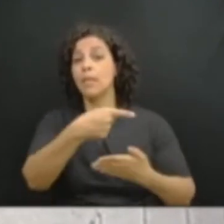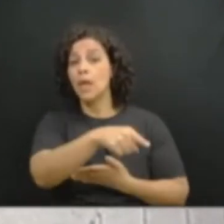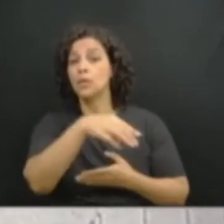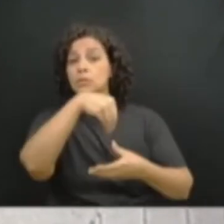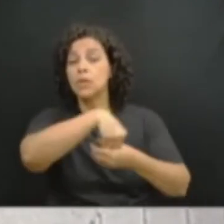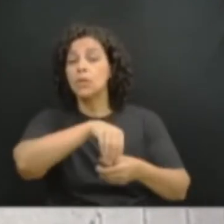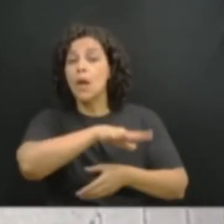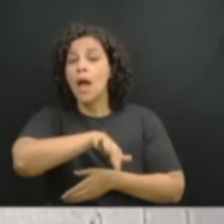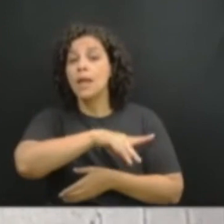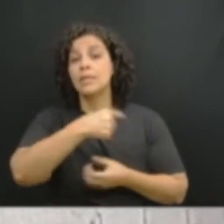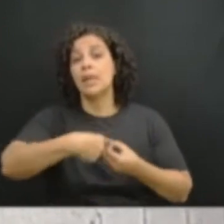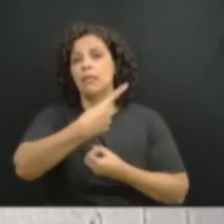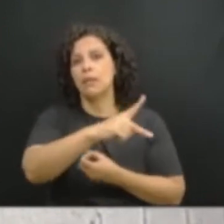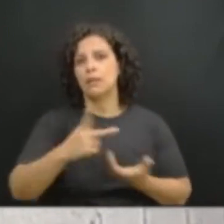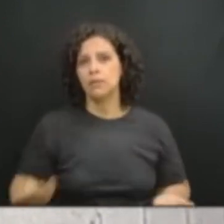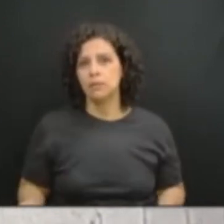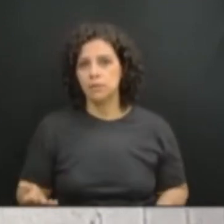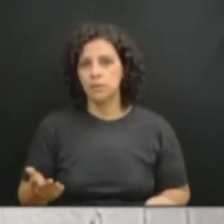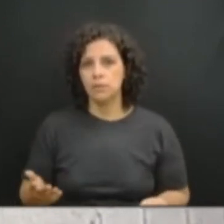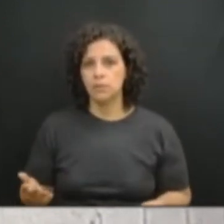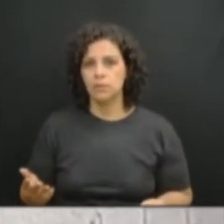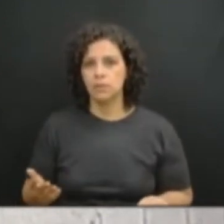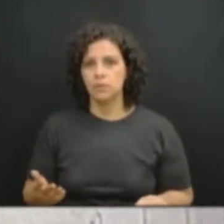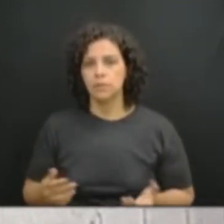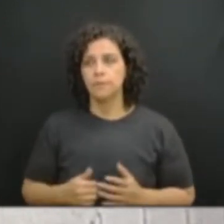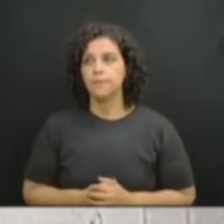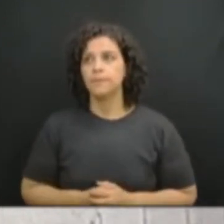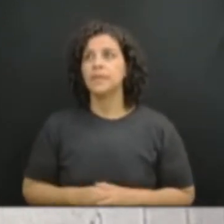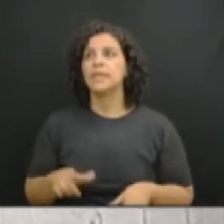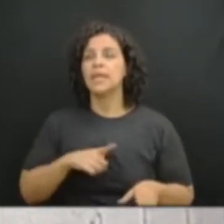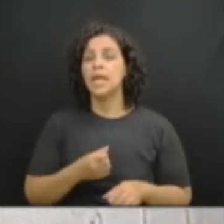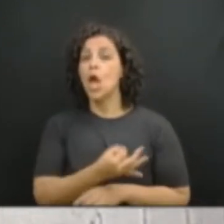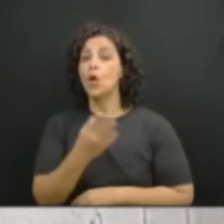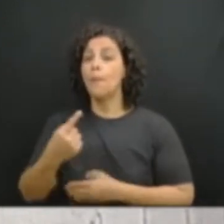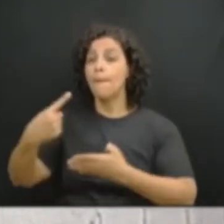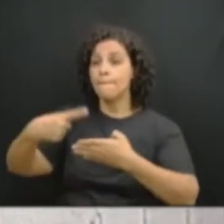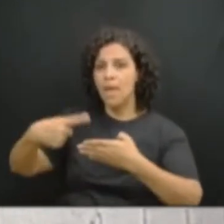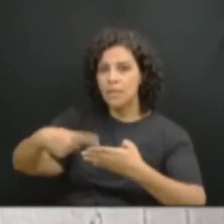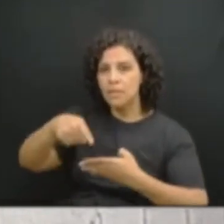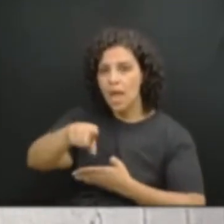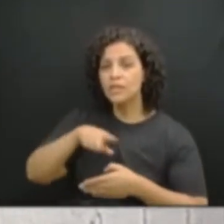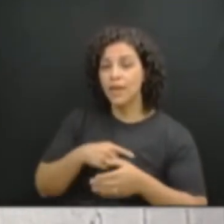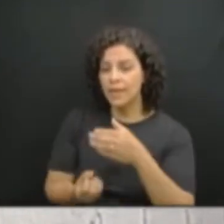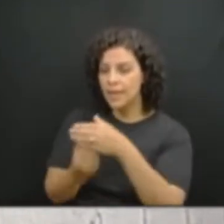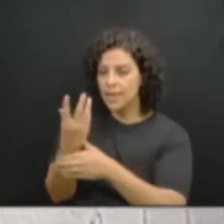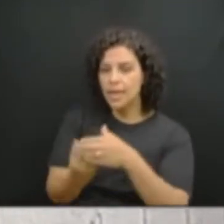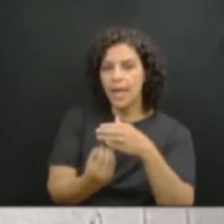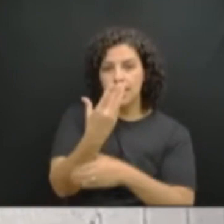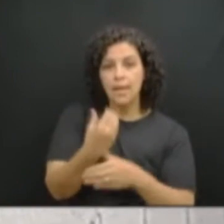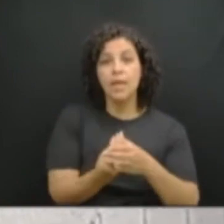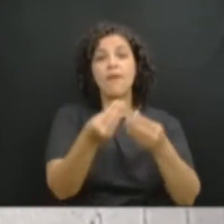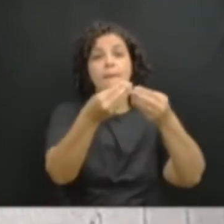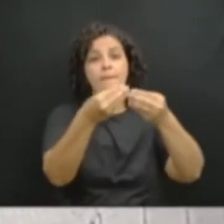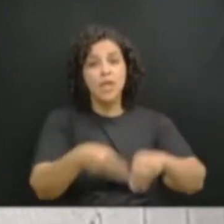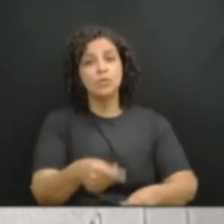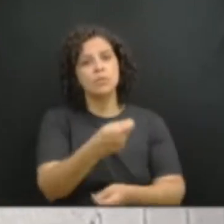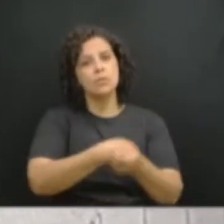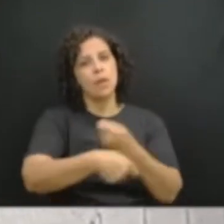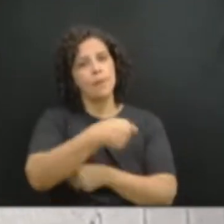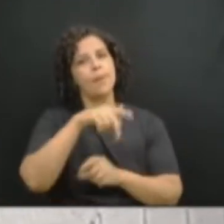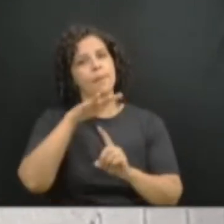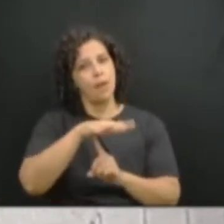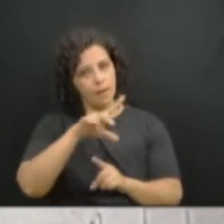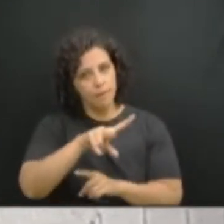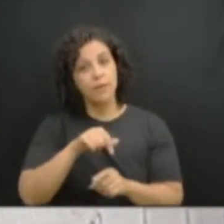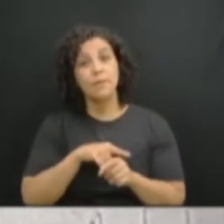dentro da sua própria cidade. E mais do que isso, tem muita praça de pedágio para ser criada que vai prejudicar a nossa economia,